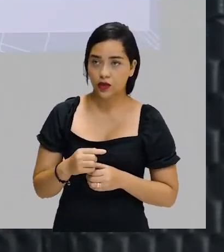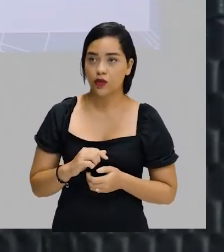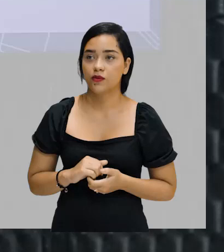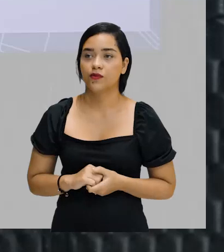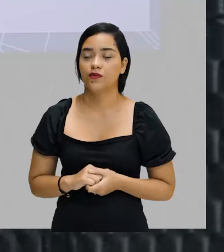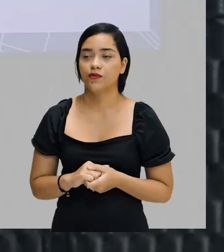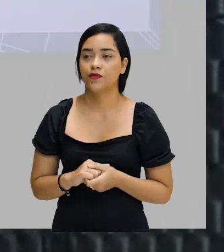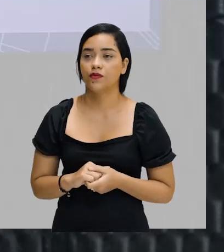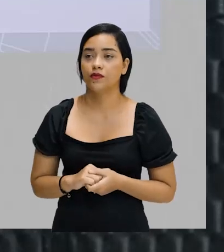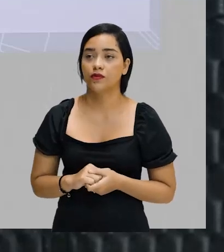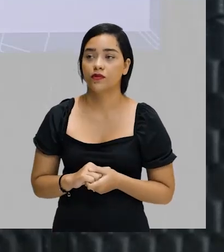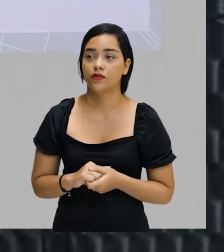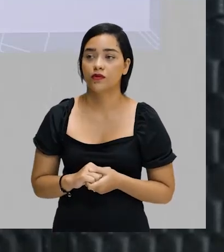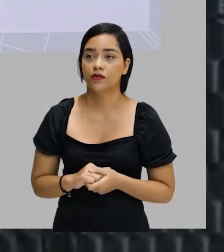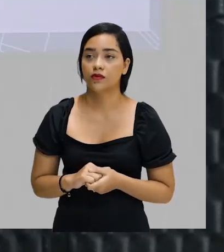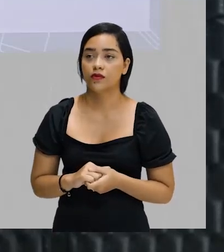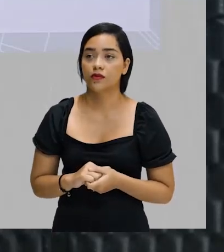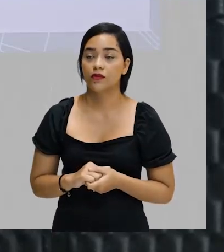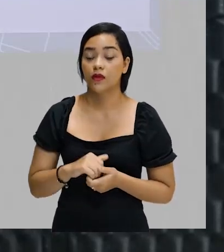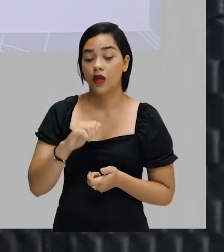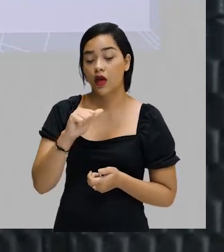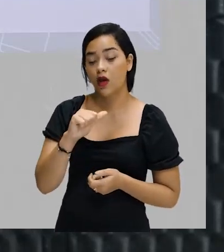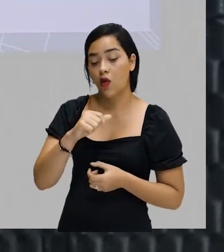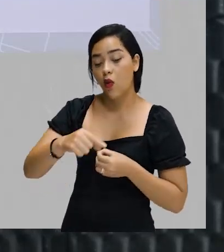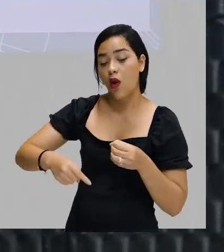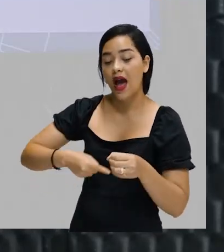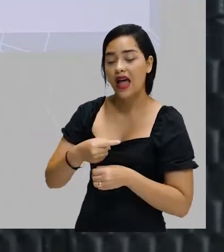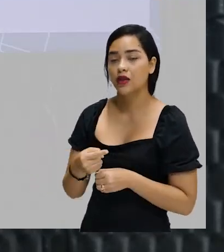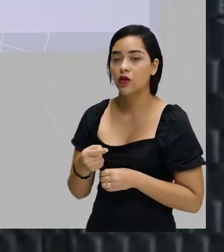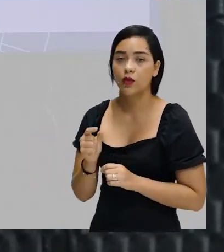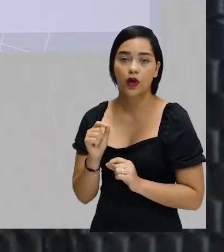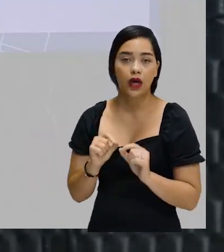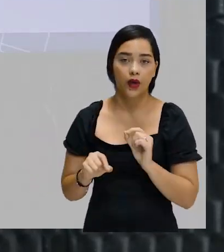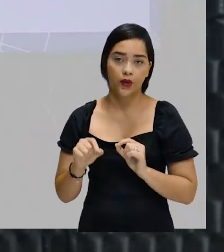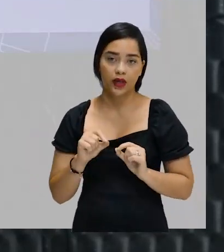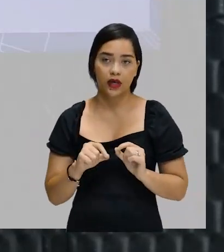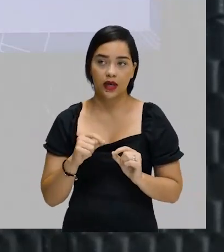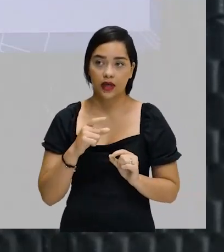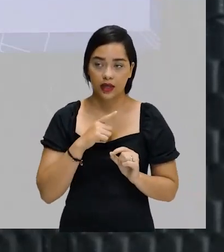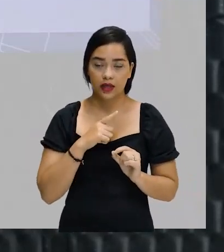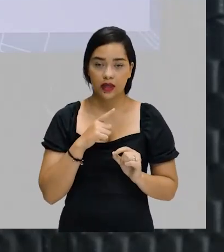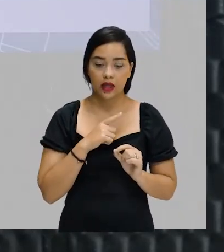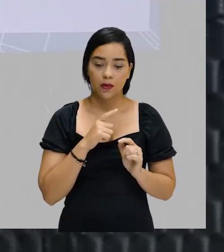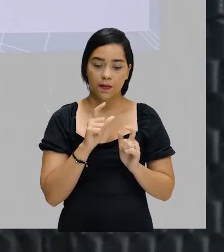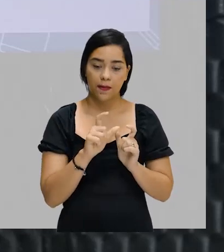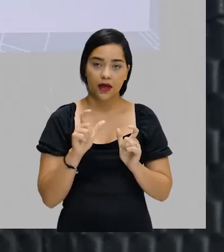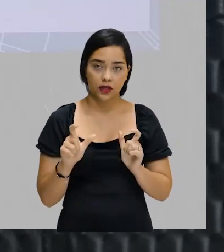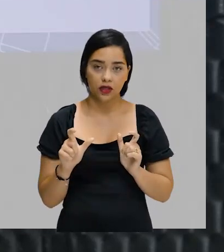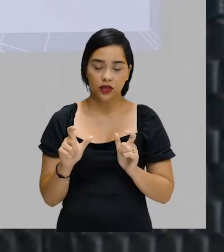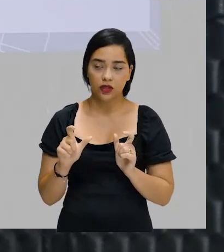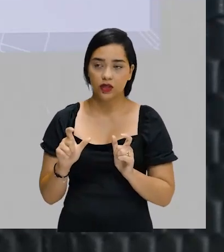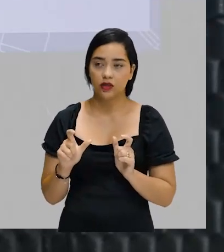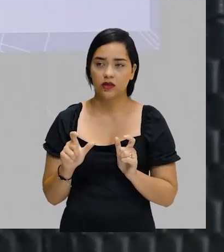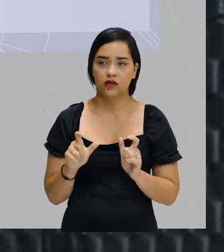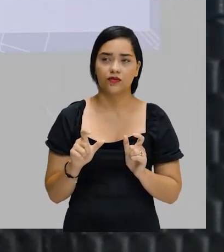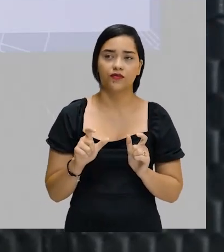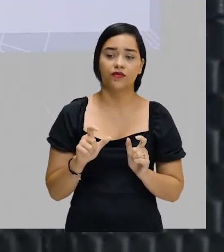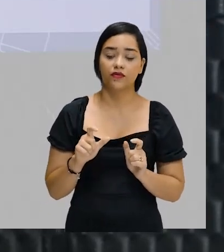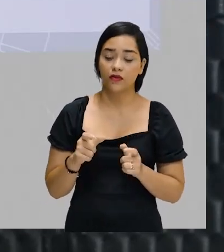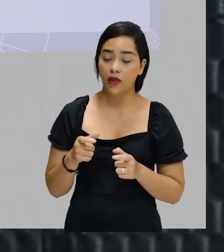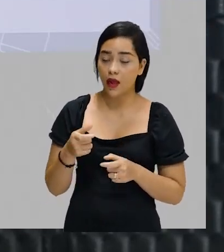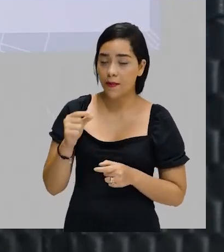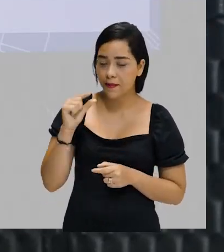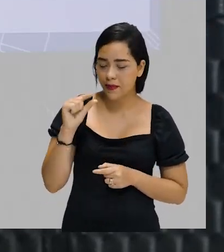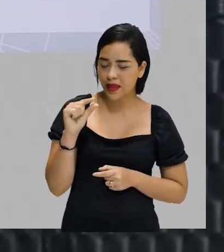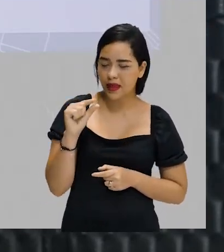modelo do átomo. Turma, o átomo é uma partícula, tudo bem? Extremamente